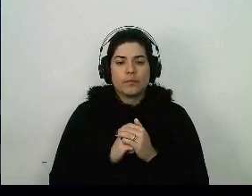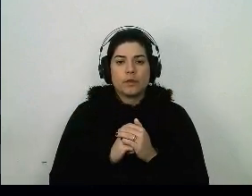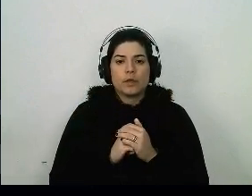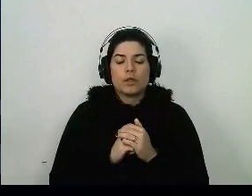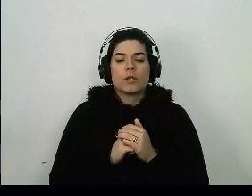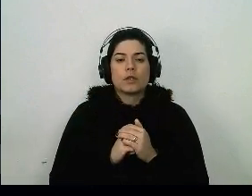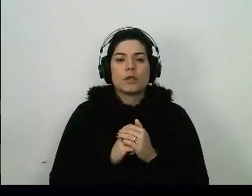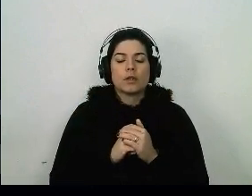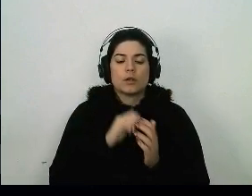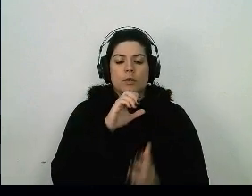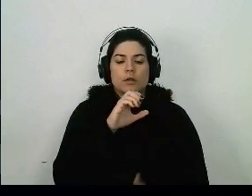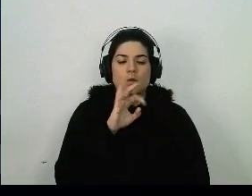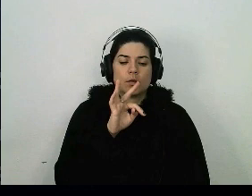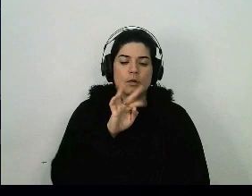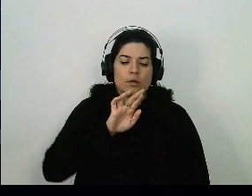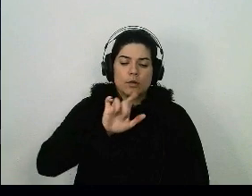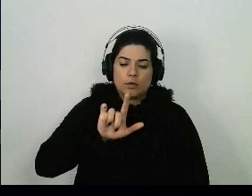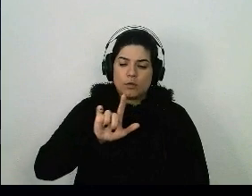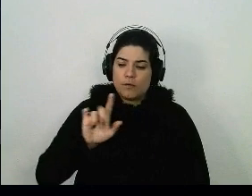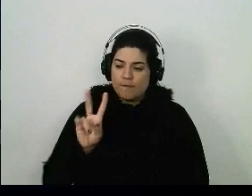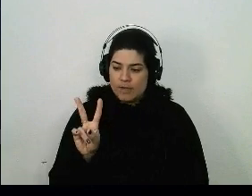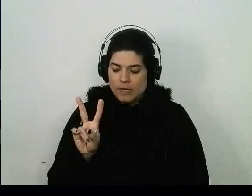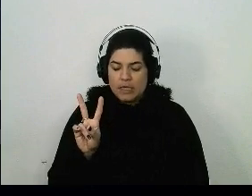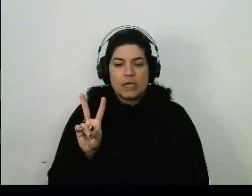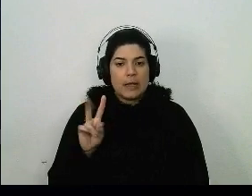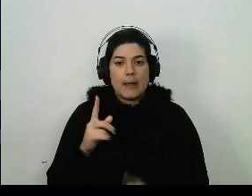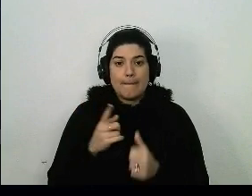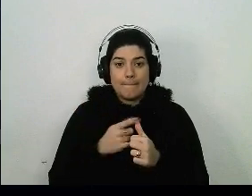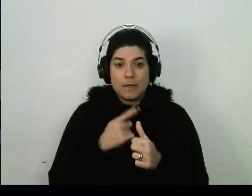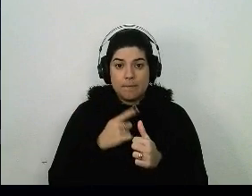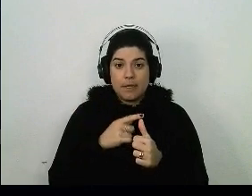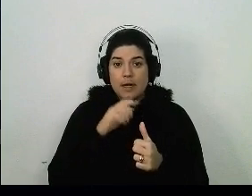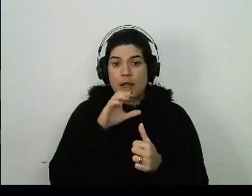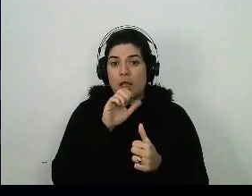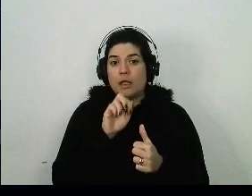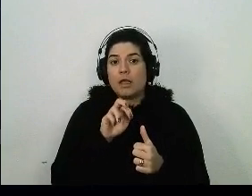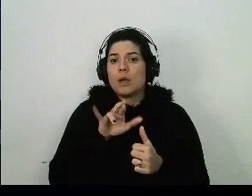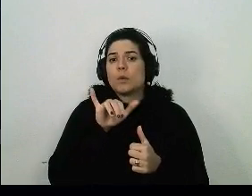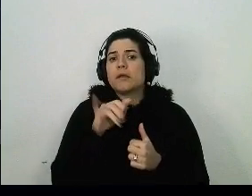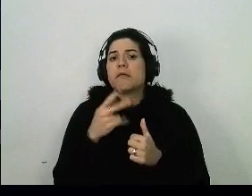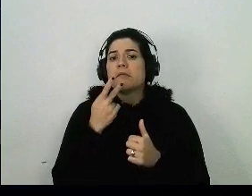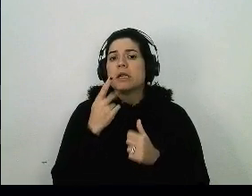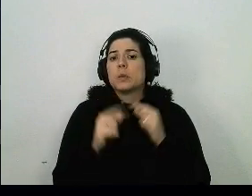primeira query. E o que é que essa query está querendo falar aqui?